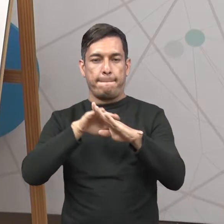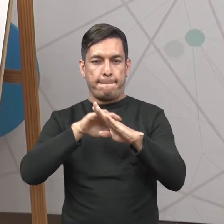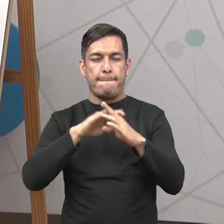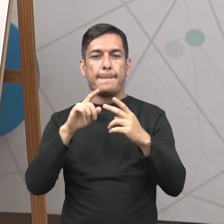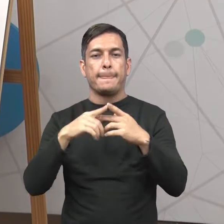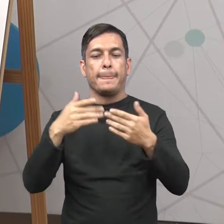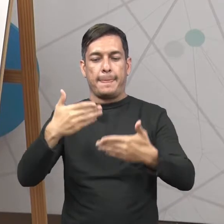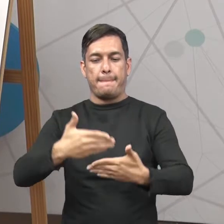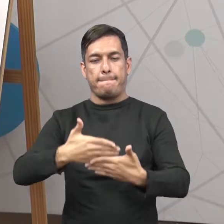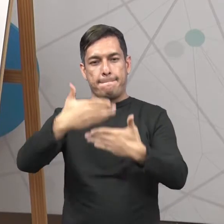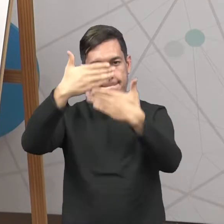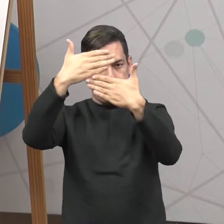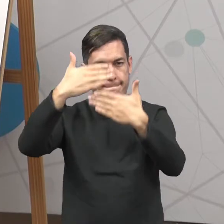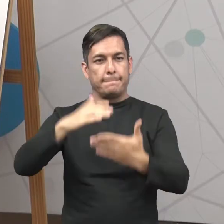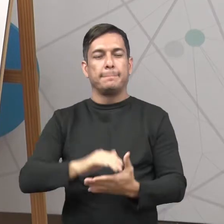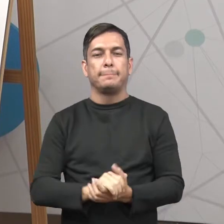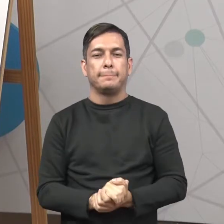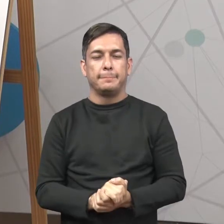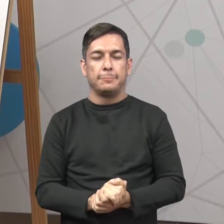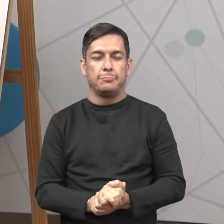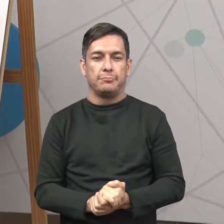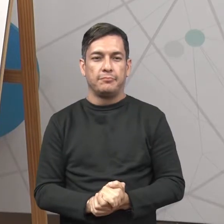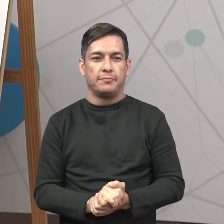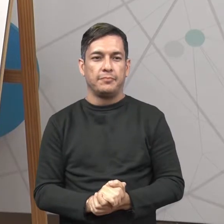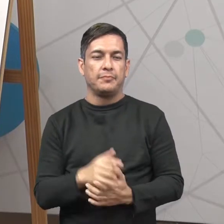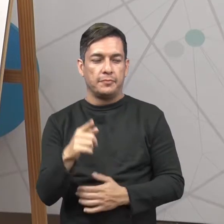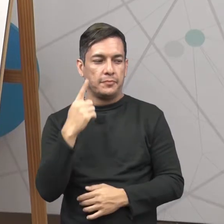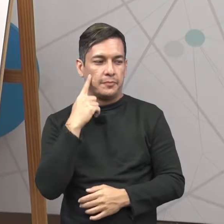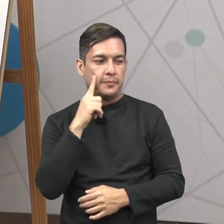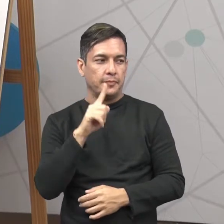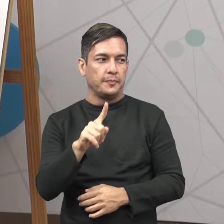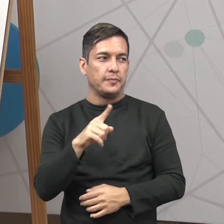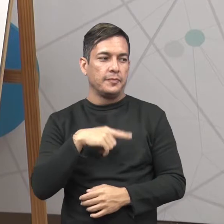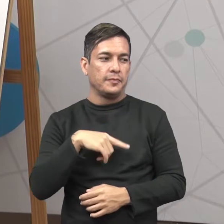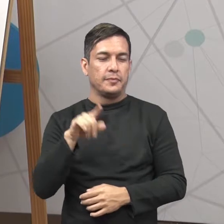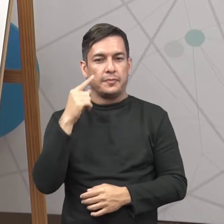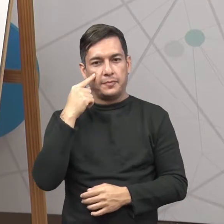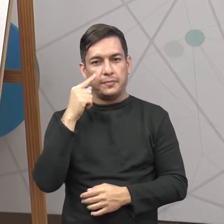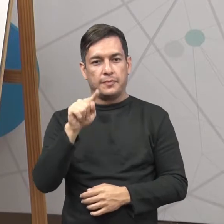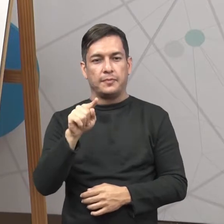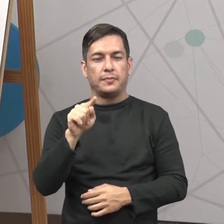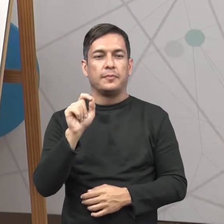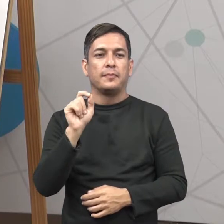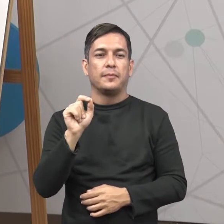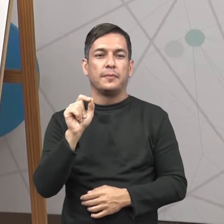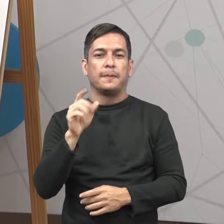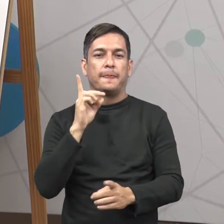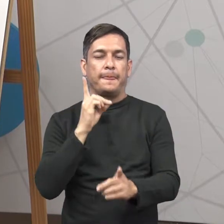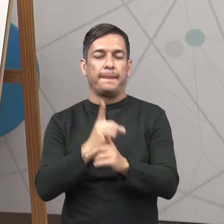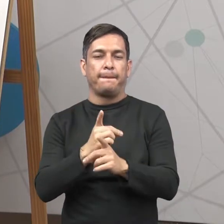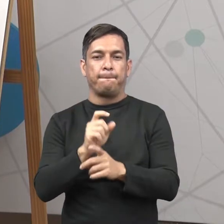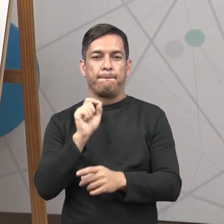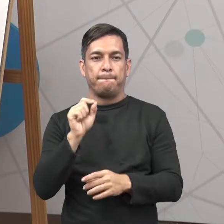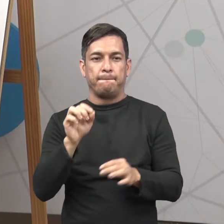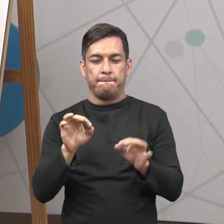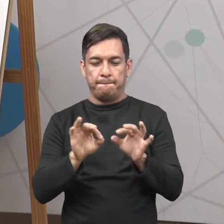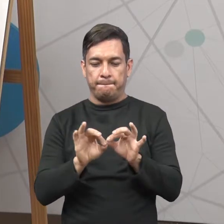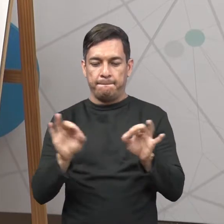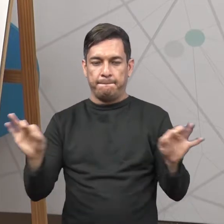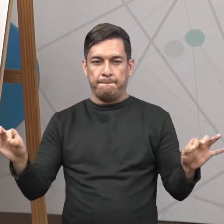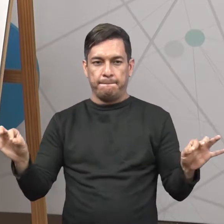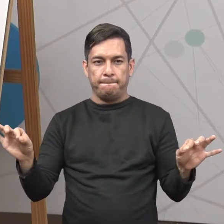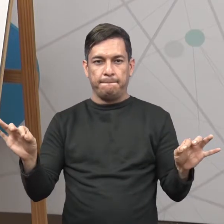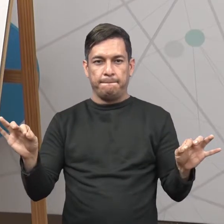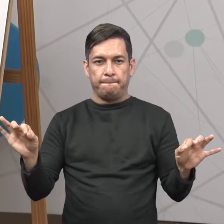tinha paredes e um dia a Ana havia encontrado um